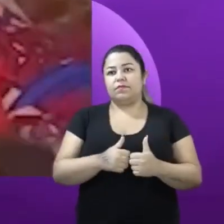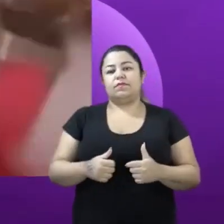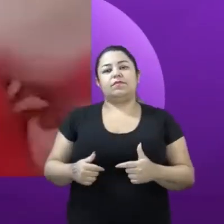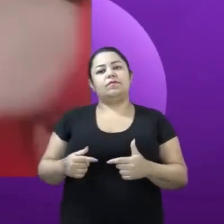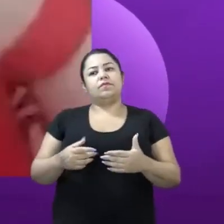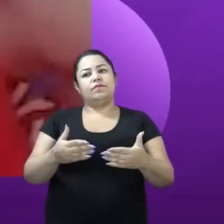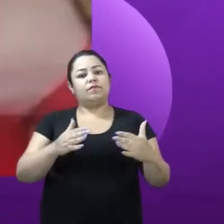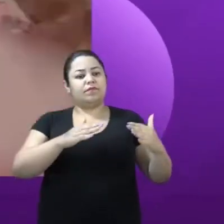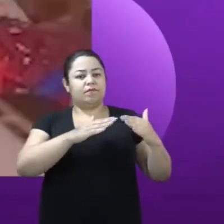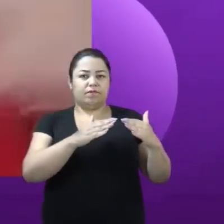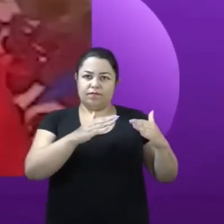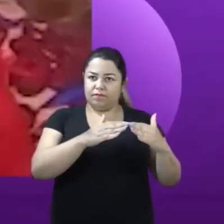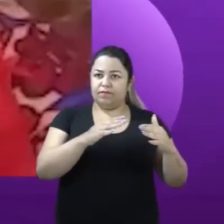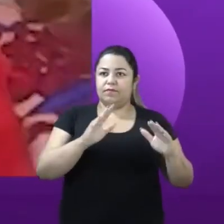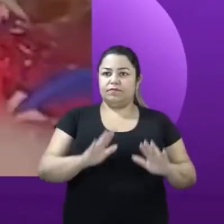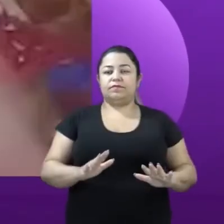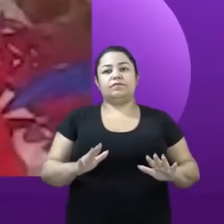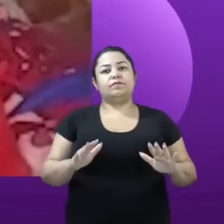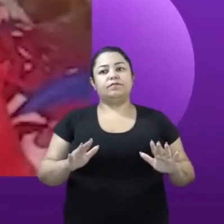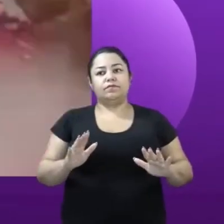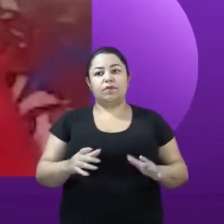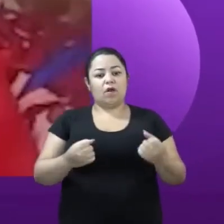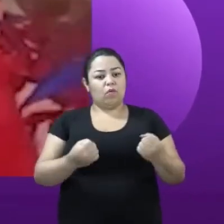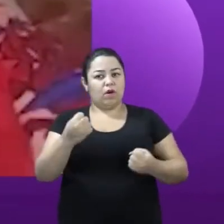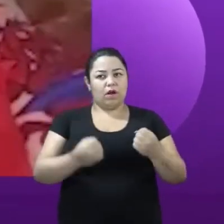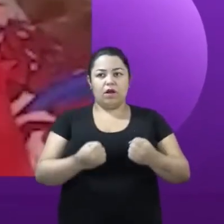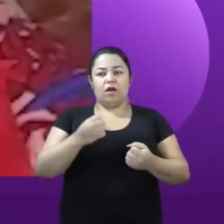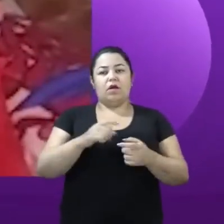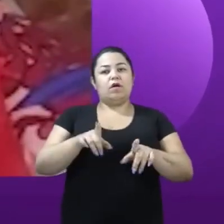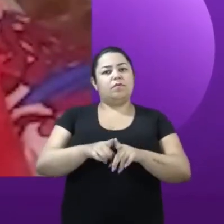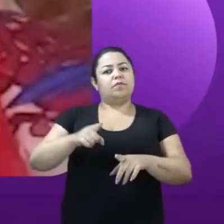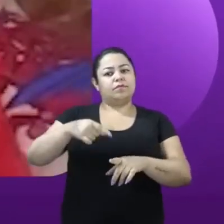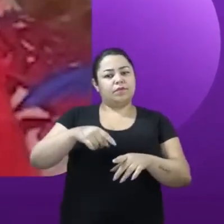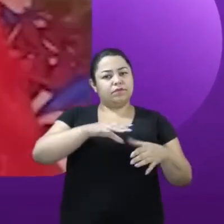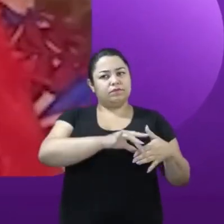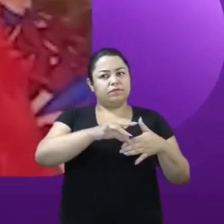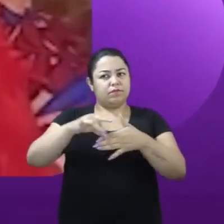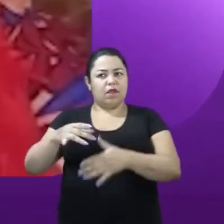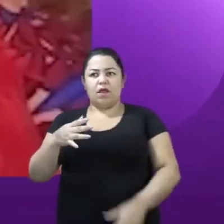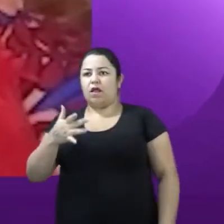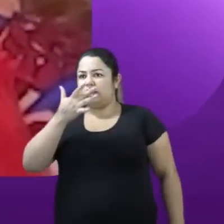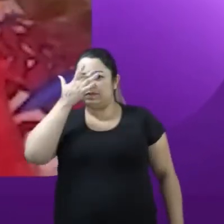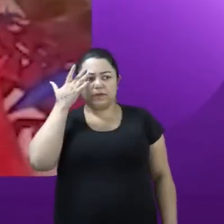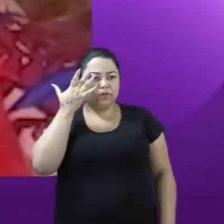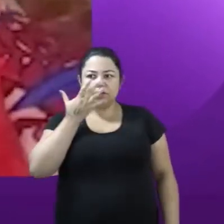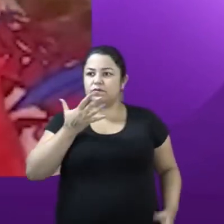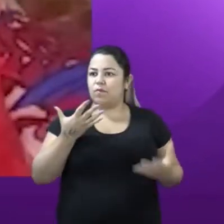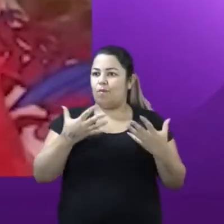aqui em casa, né, transportes alternativos, né, que a gente contrata para poder nos levar. As pessoas se recusam às vezes a